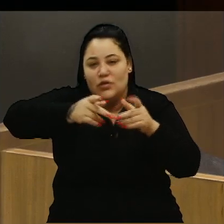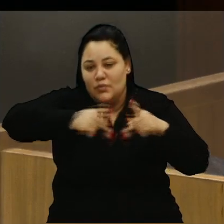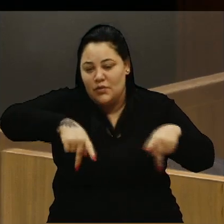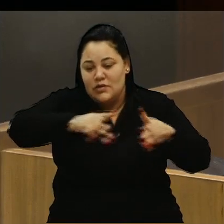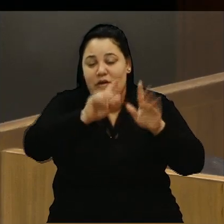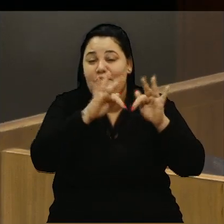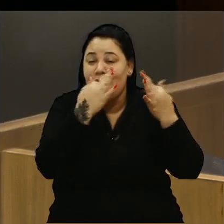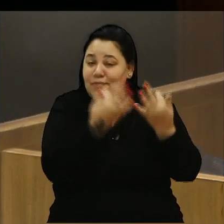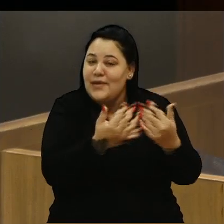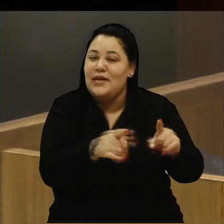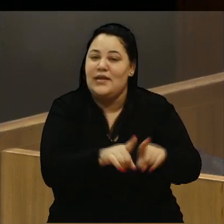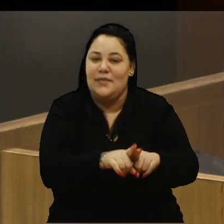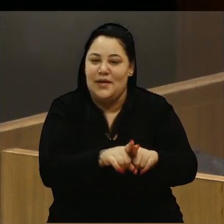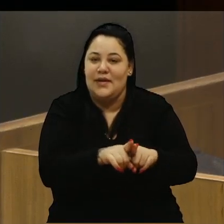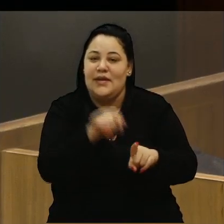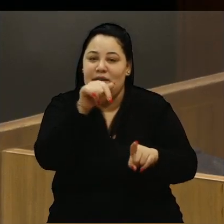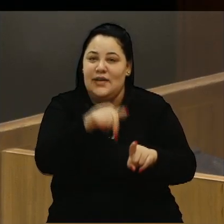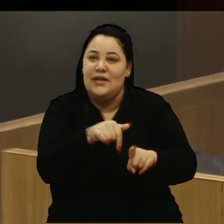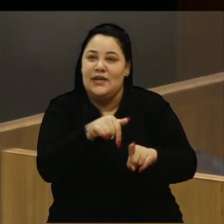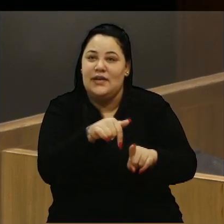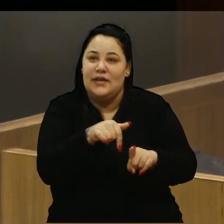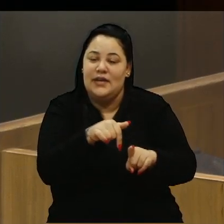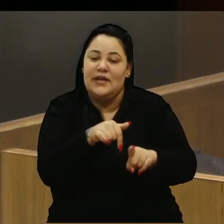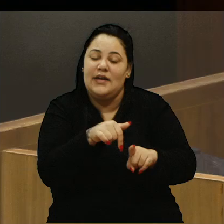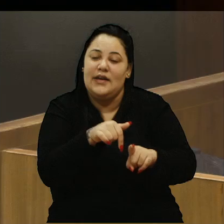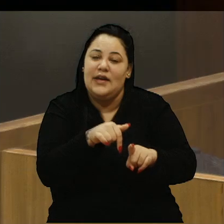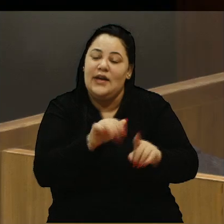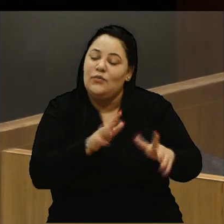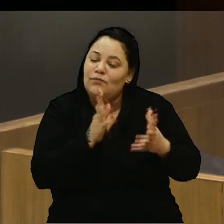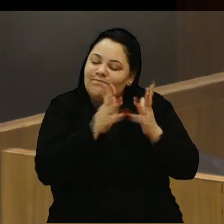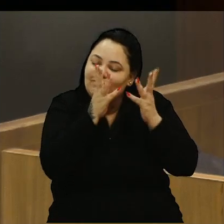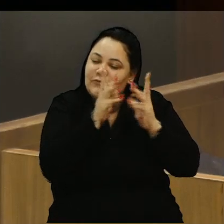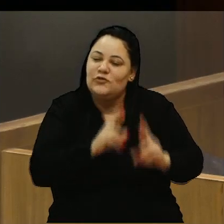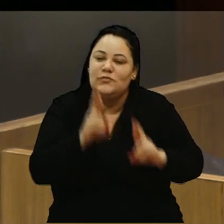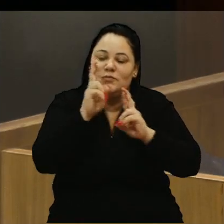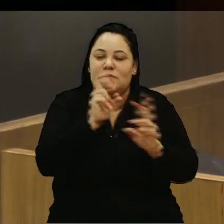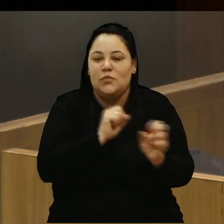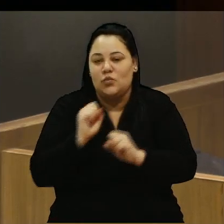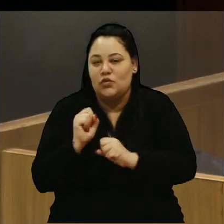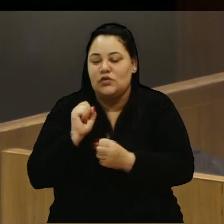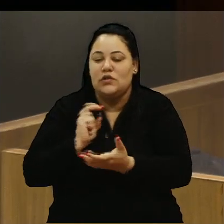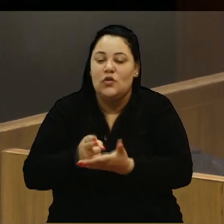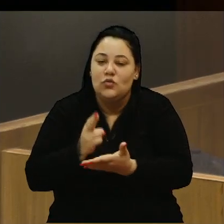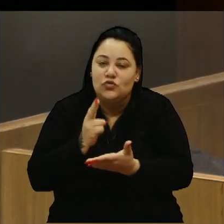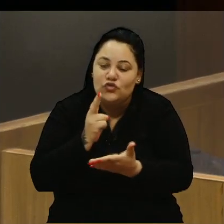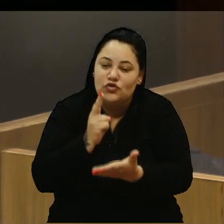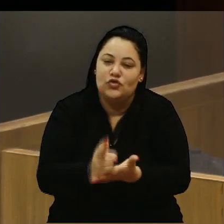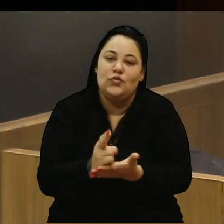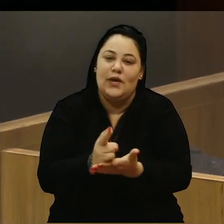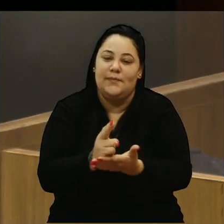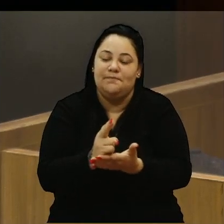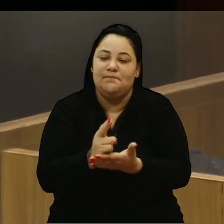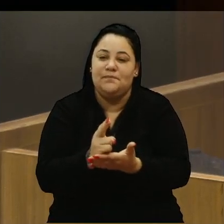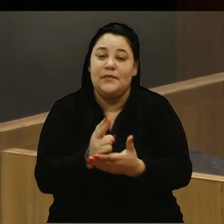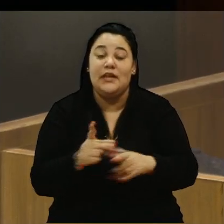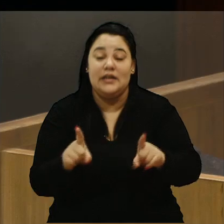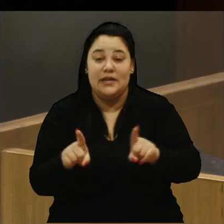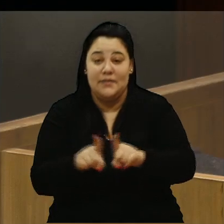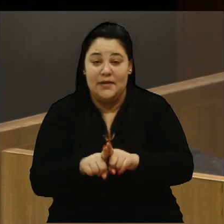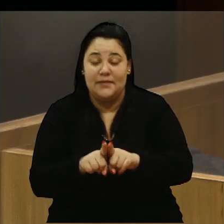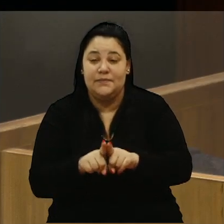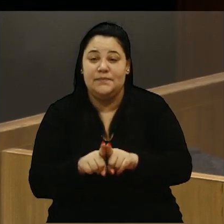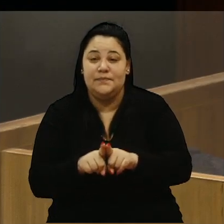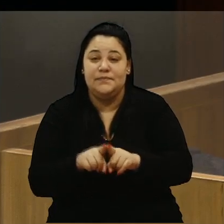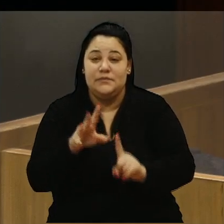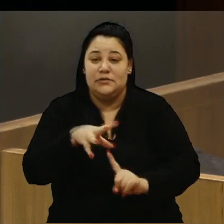famílias, e que essa chama de esperança possa continuar acesa. Inclusive,